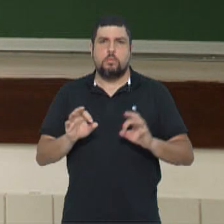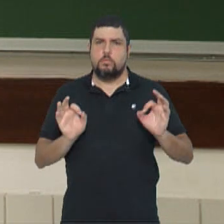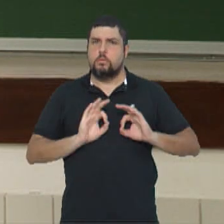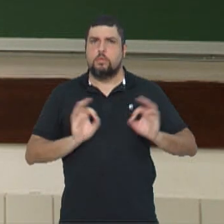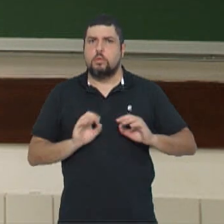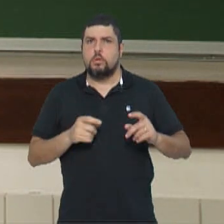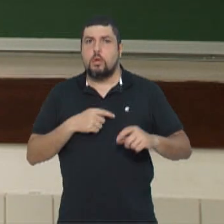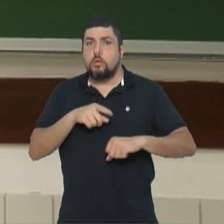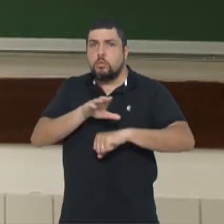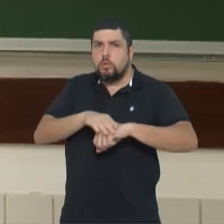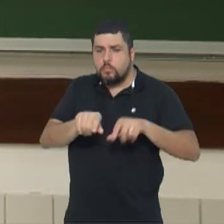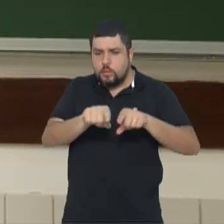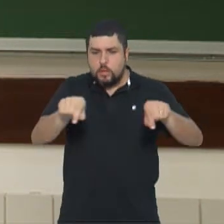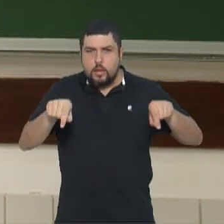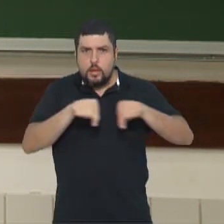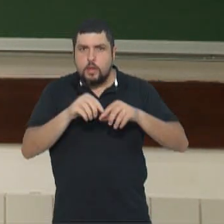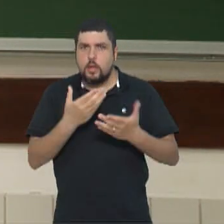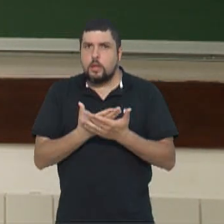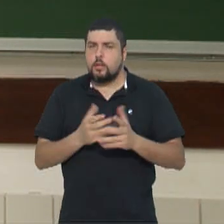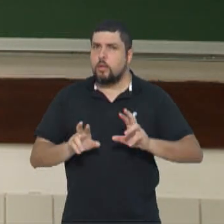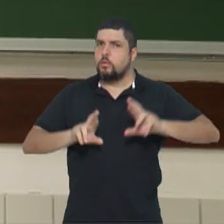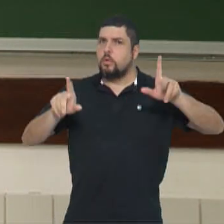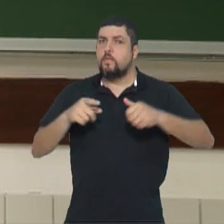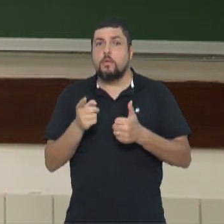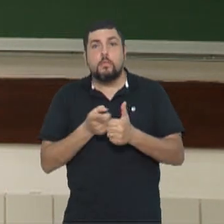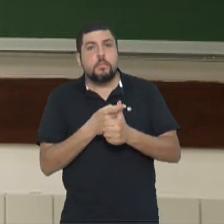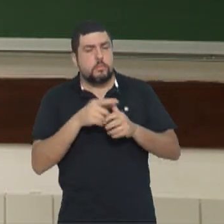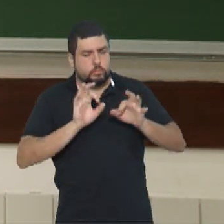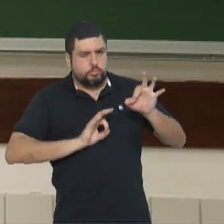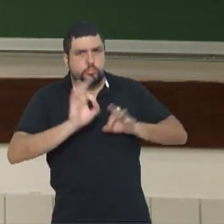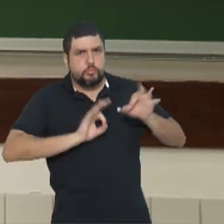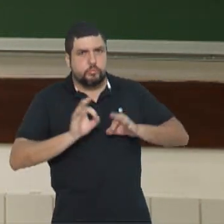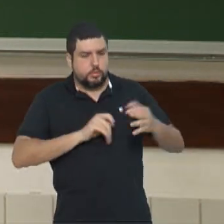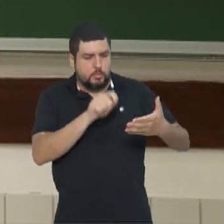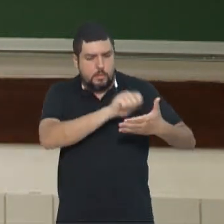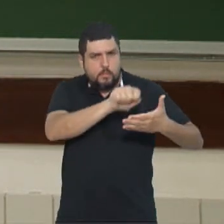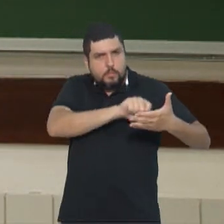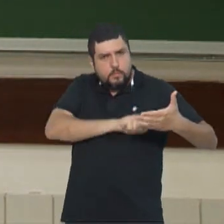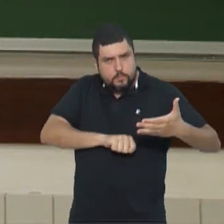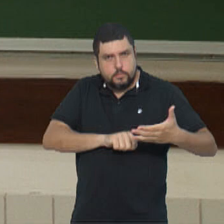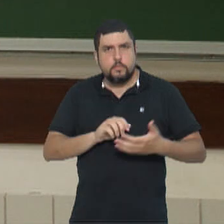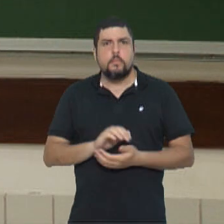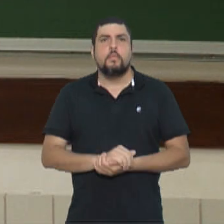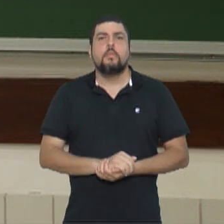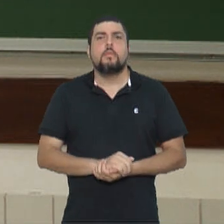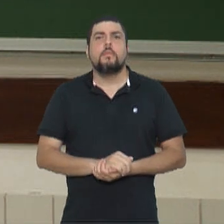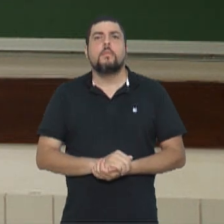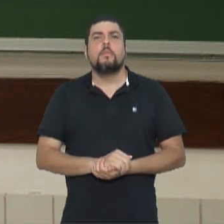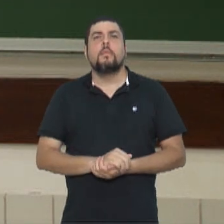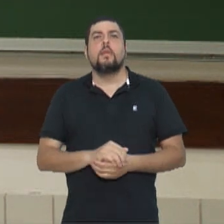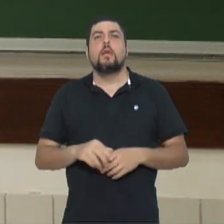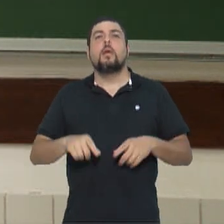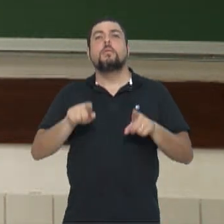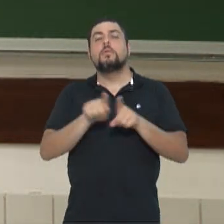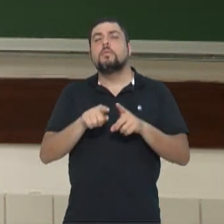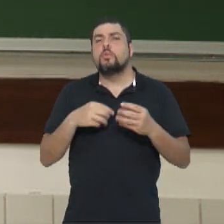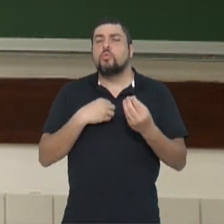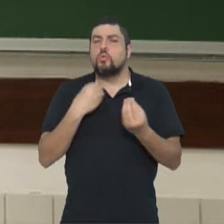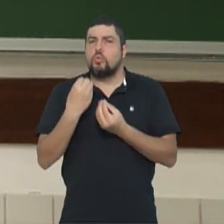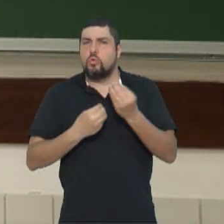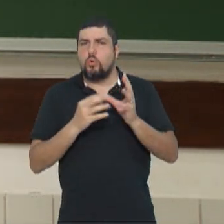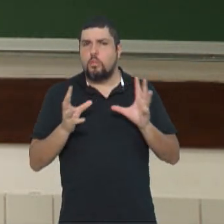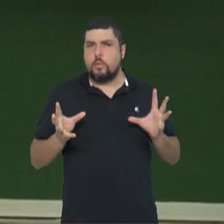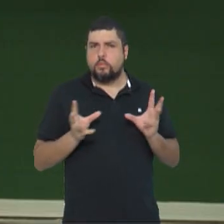pensar escrita na sala de aula, tá certo? Primeiro planejar. Então a gente vai ver isso, beleza? Vamos lá? Então, como produzir uma